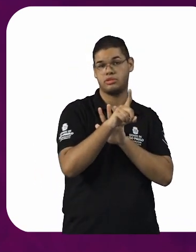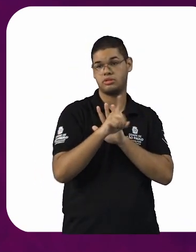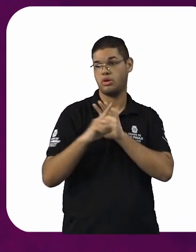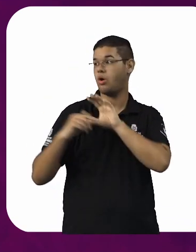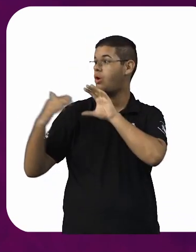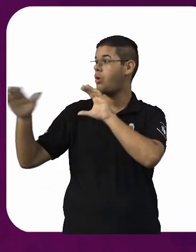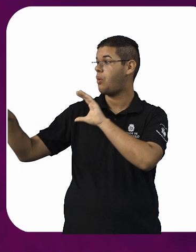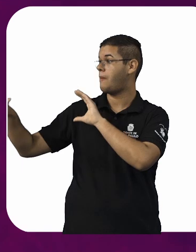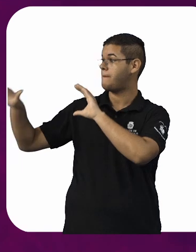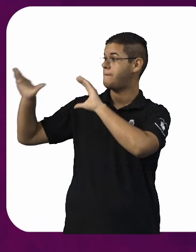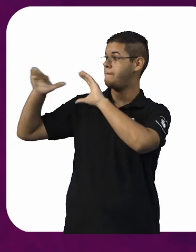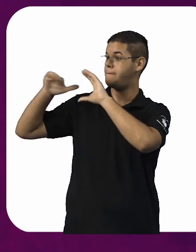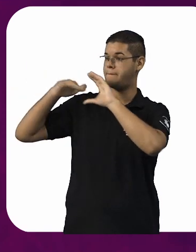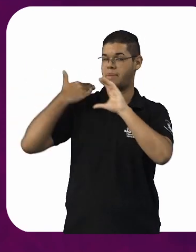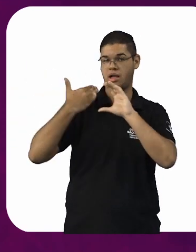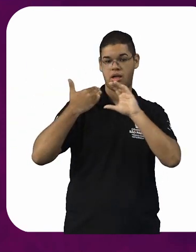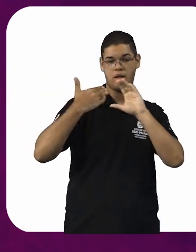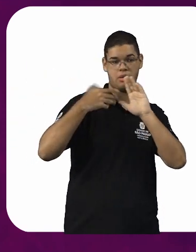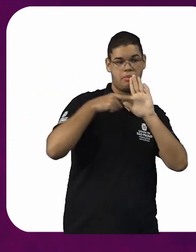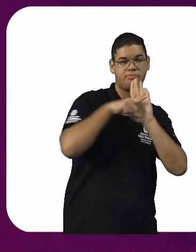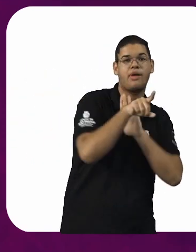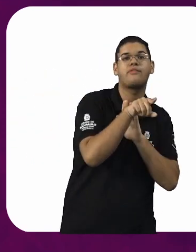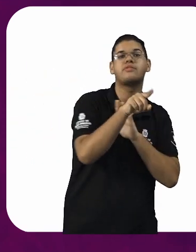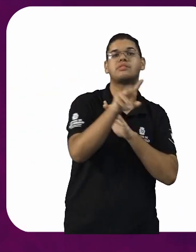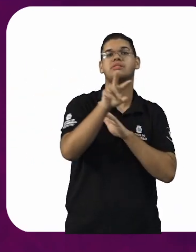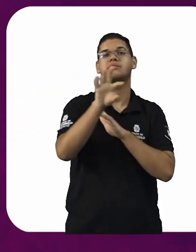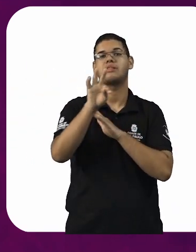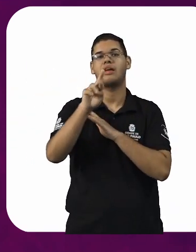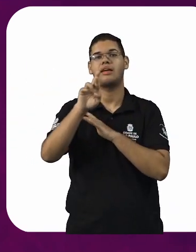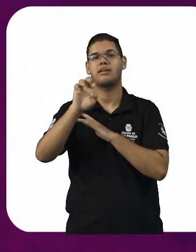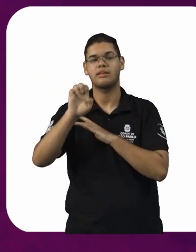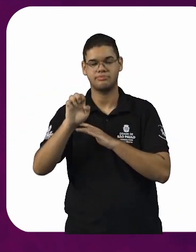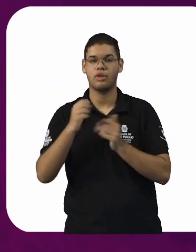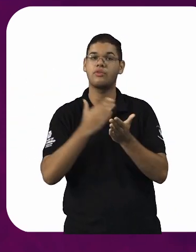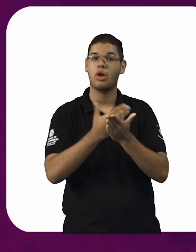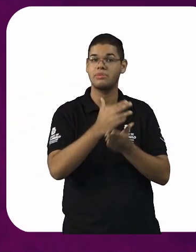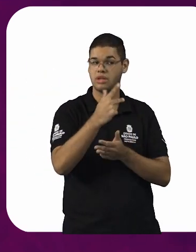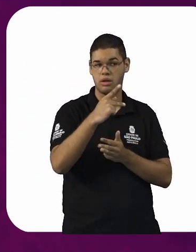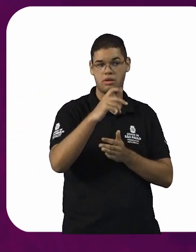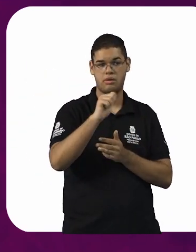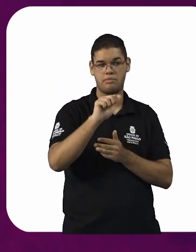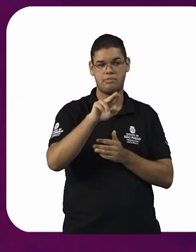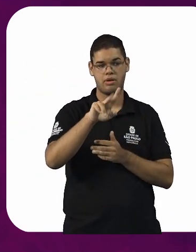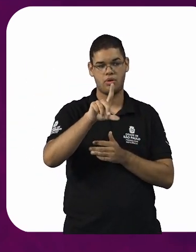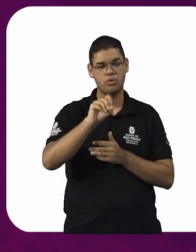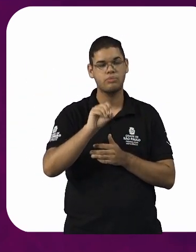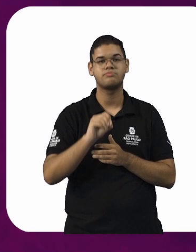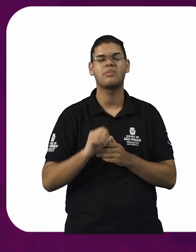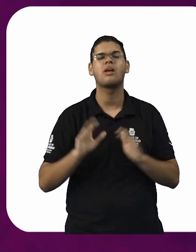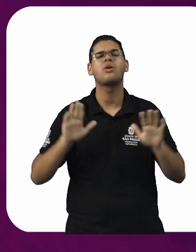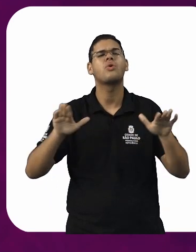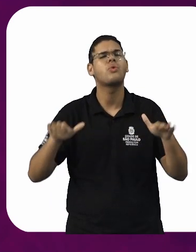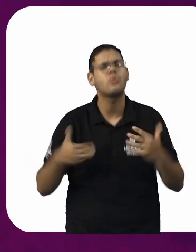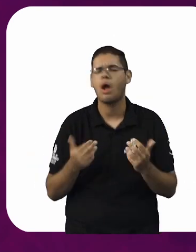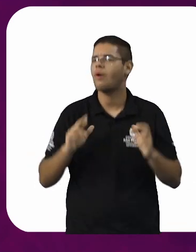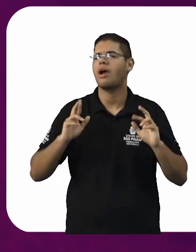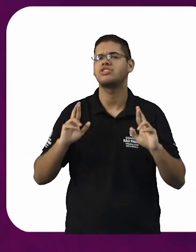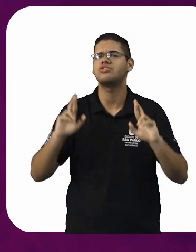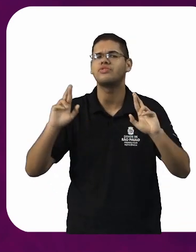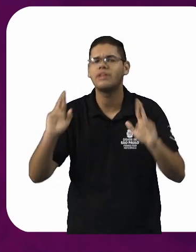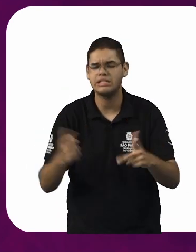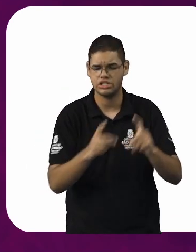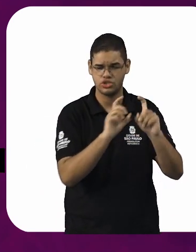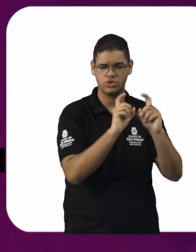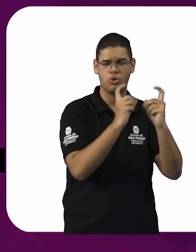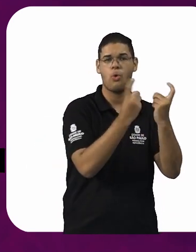pelos servidores do TRE. Então, vou começar com o Paulo. Qual a diferença entre orientação sexual e identidade